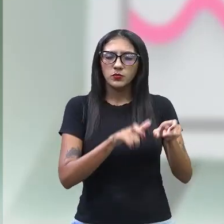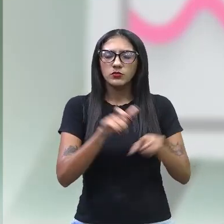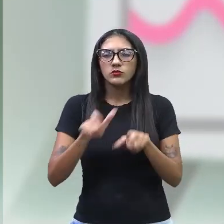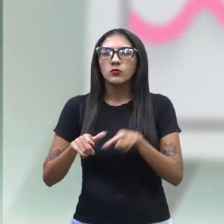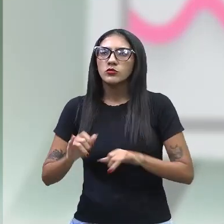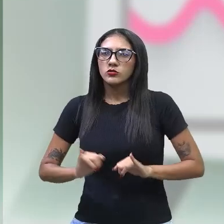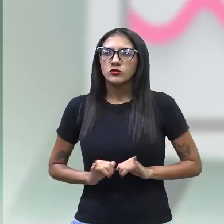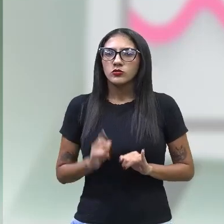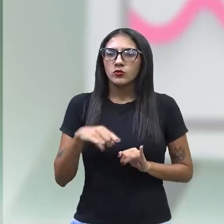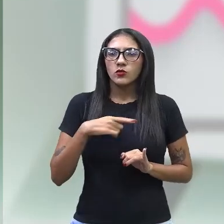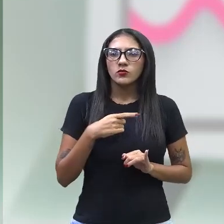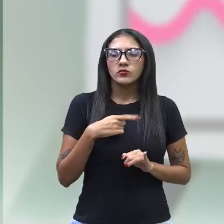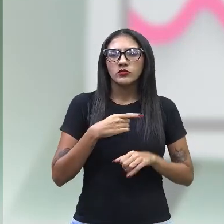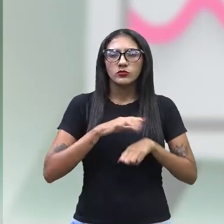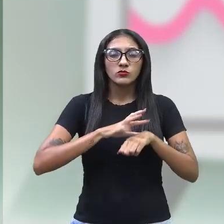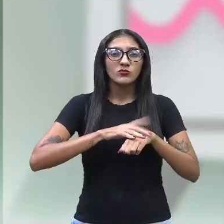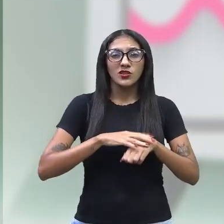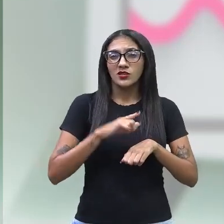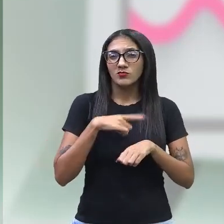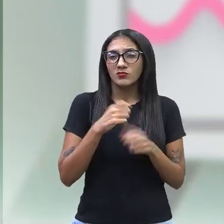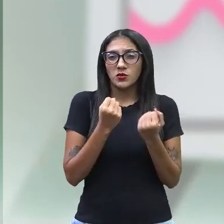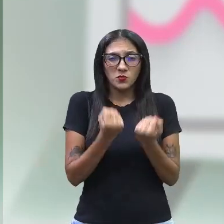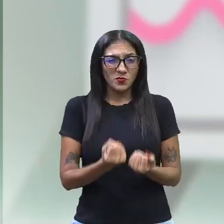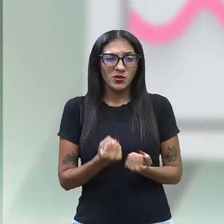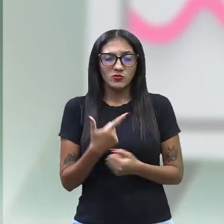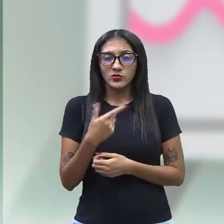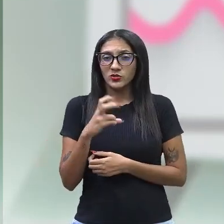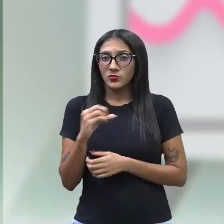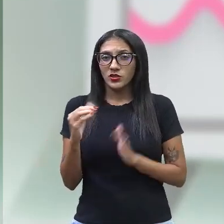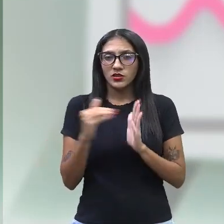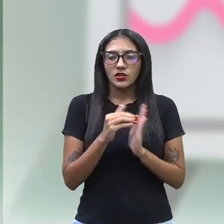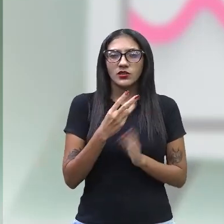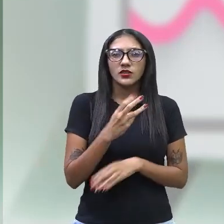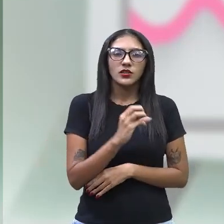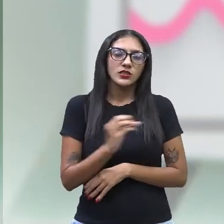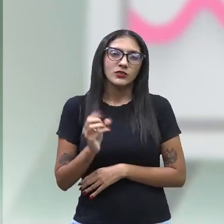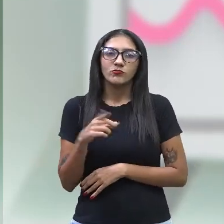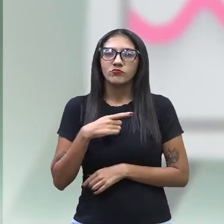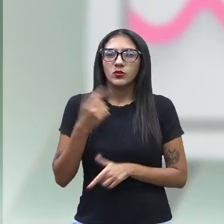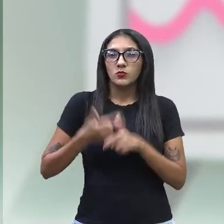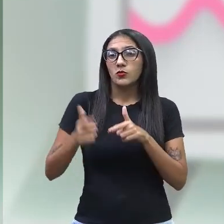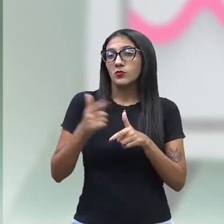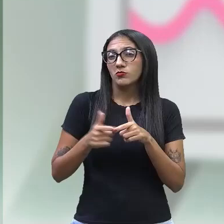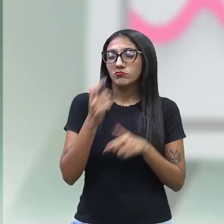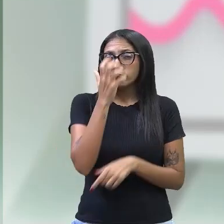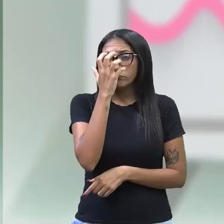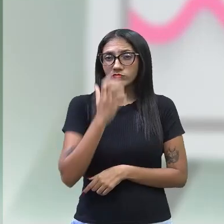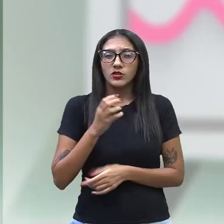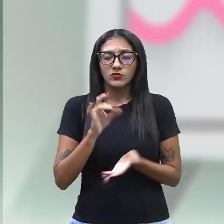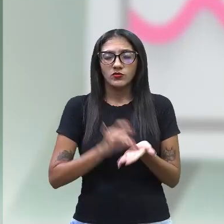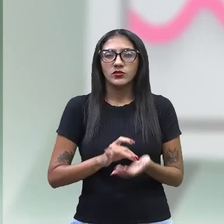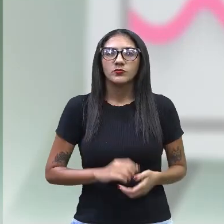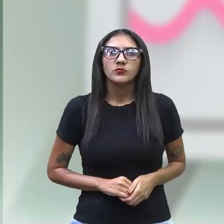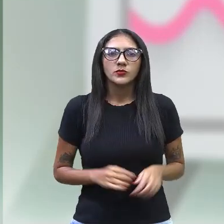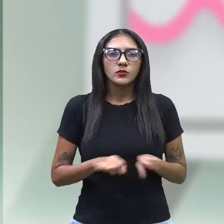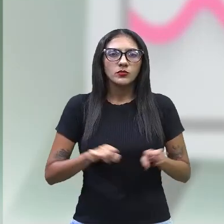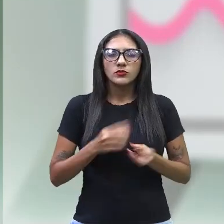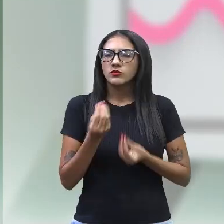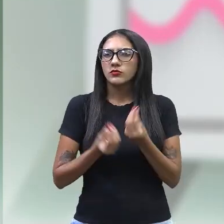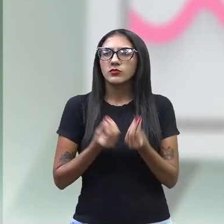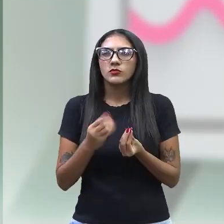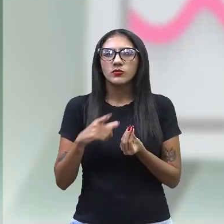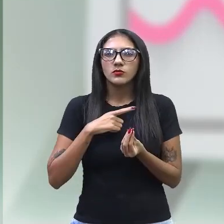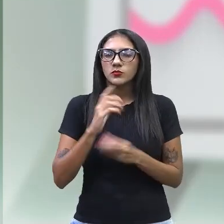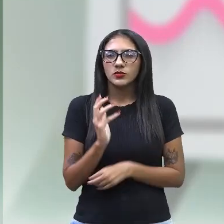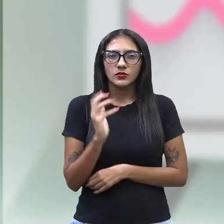mórbida, 250, 280, 300 quilos, aí já é um problema seríssimo. O que leva a isso, né?